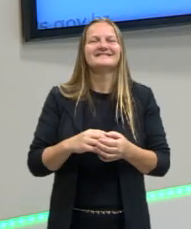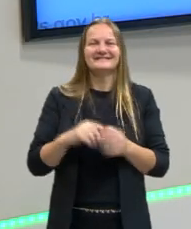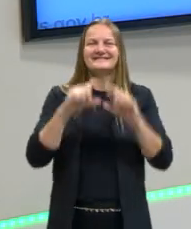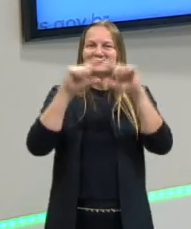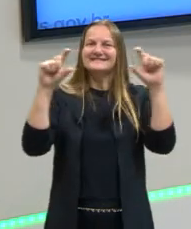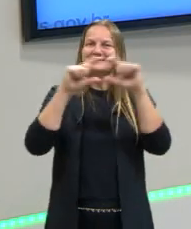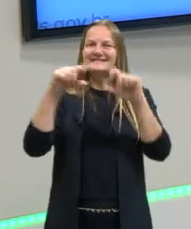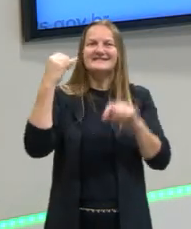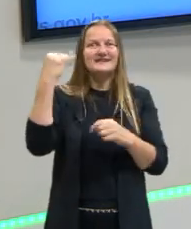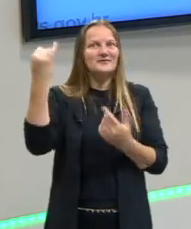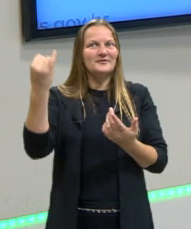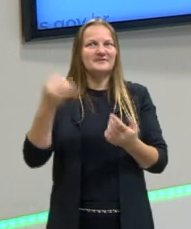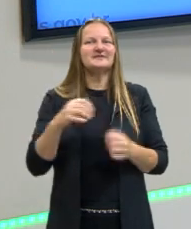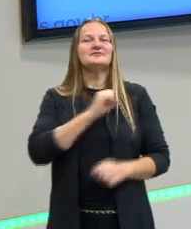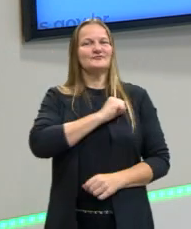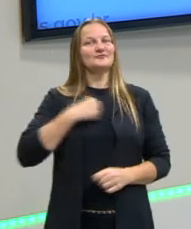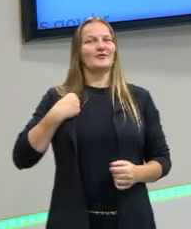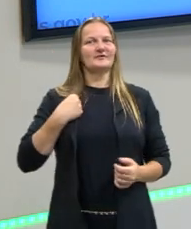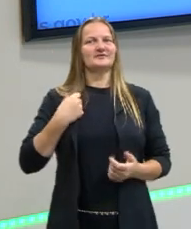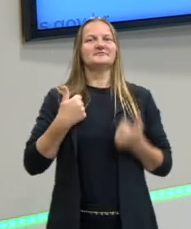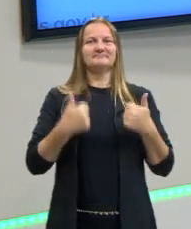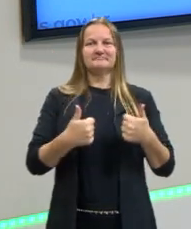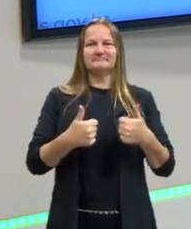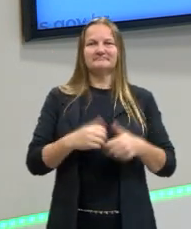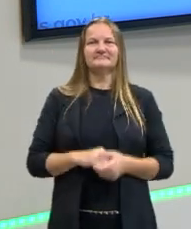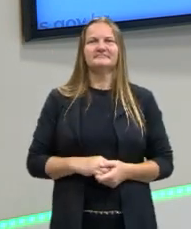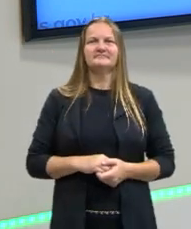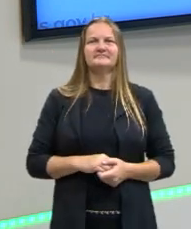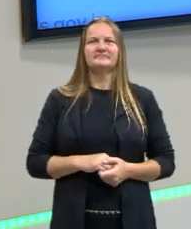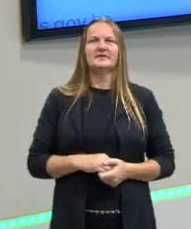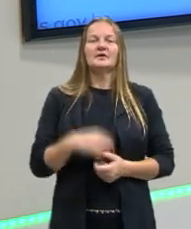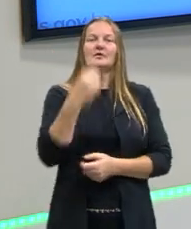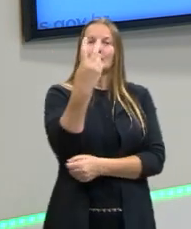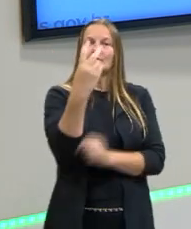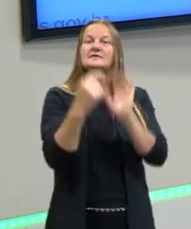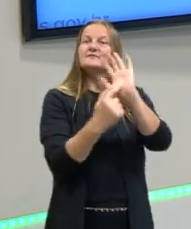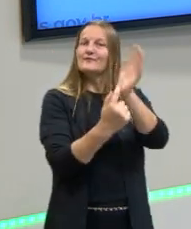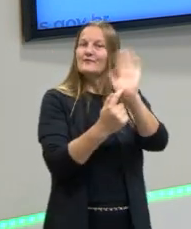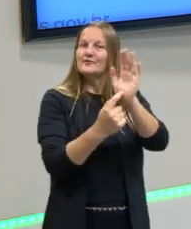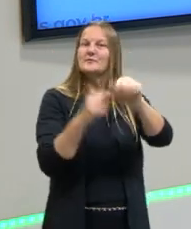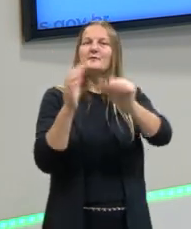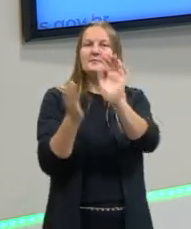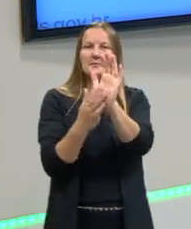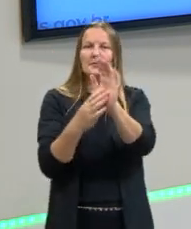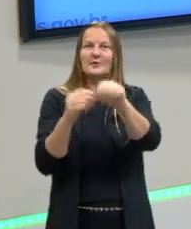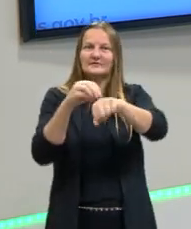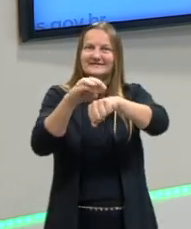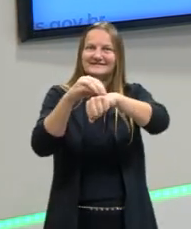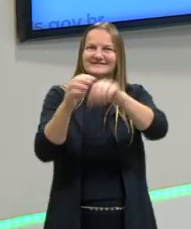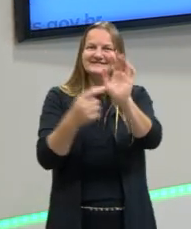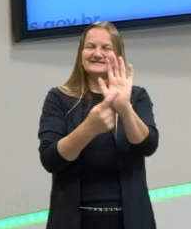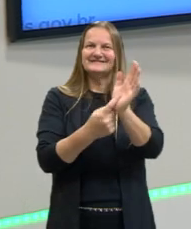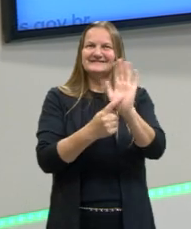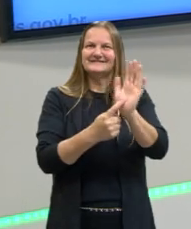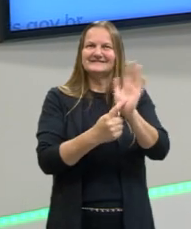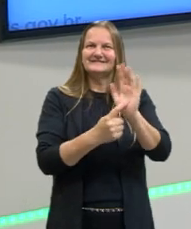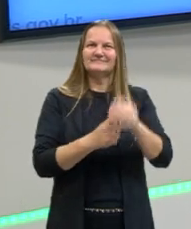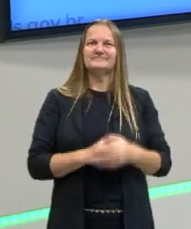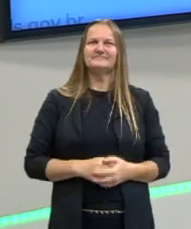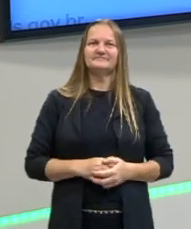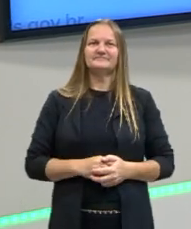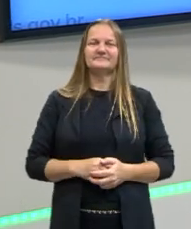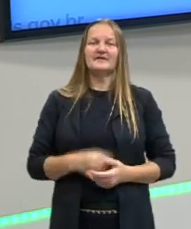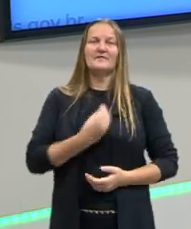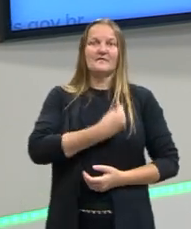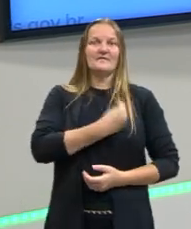vem do nosso amigo Sócrates e diz que dois filmes para para você esse filme que fala sobre